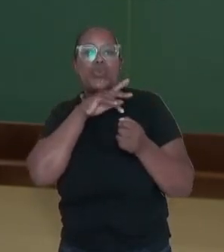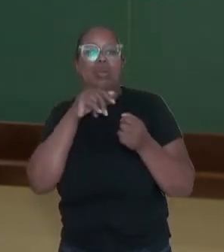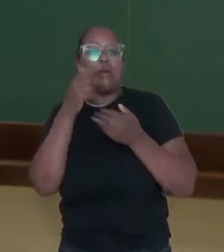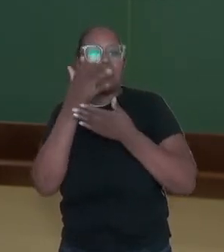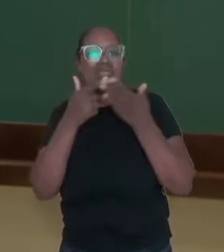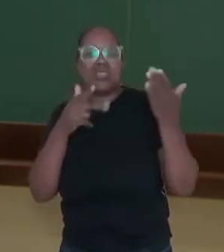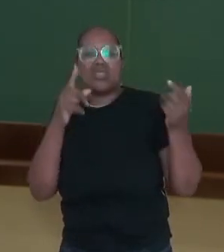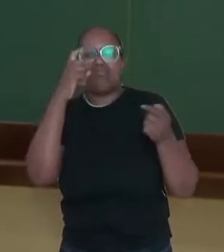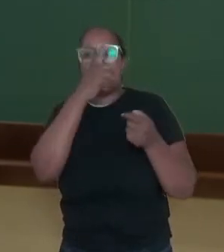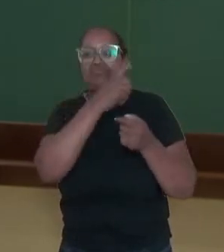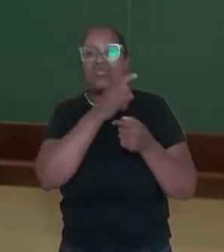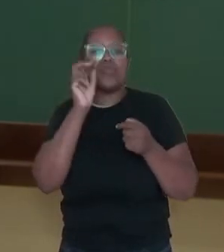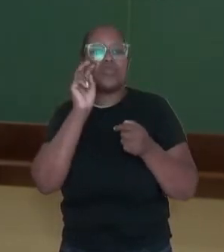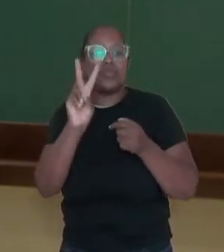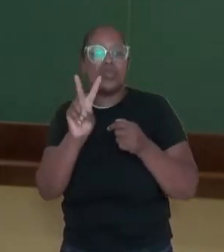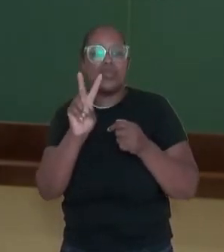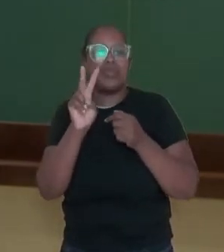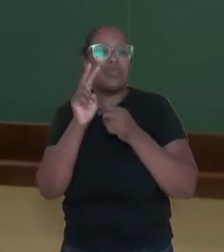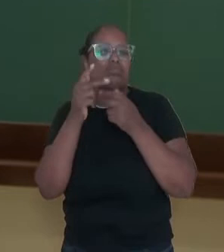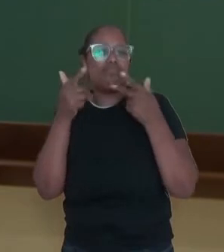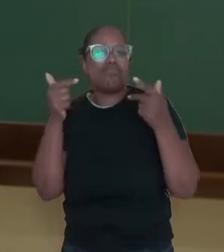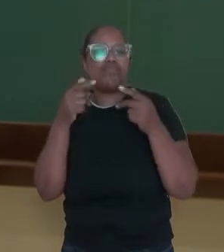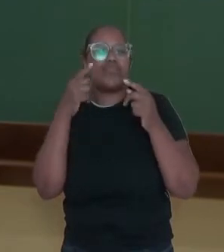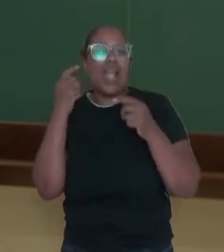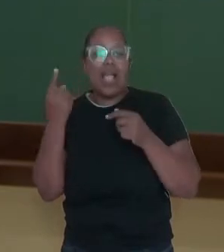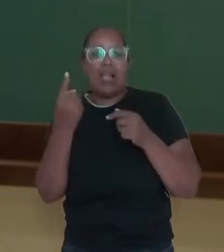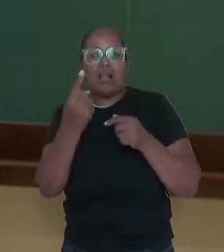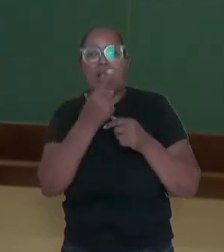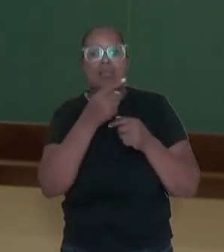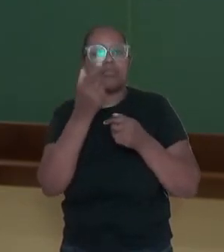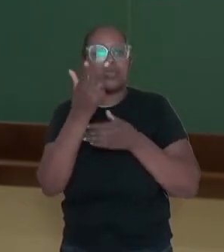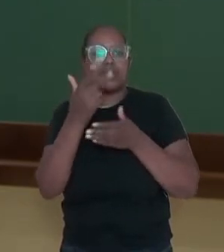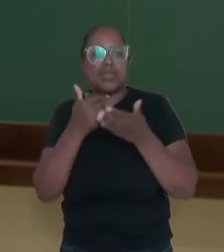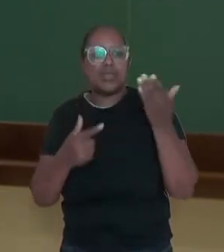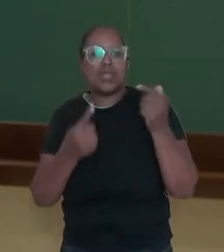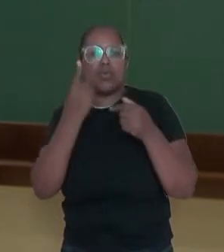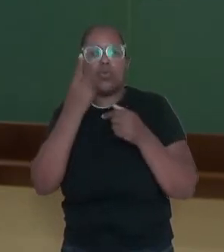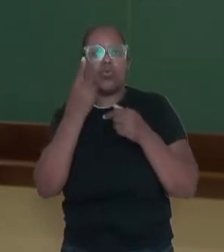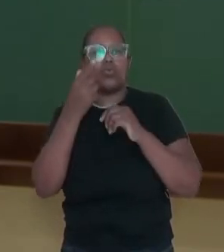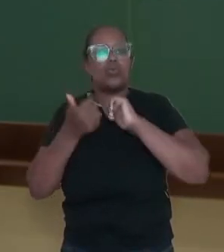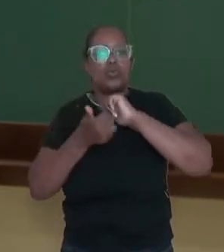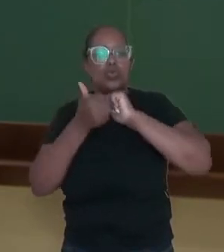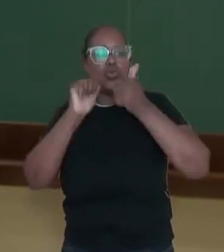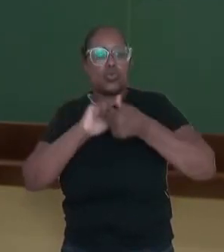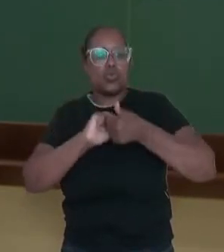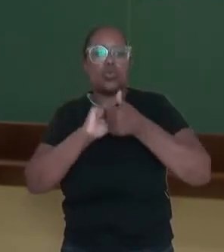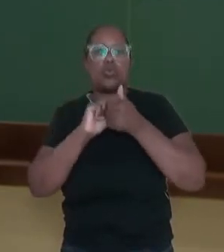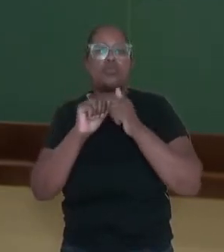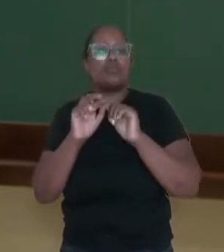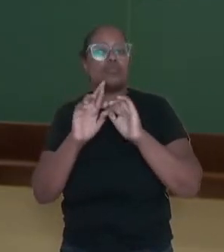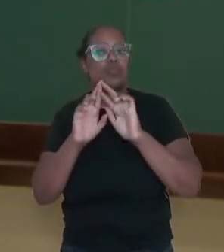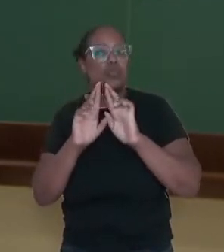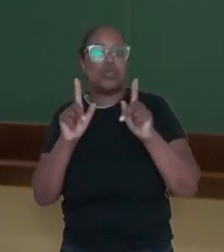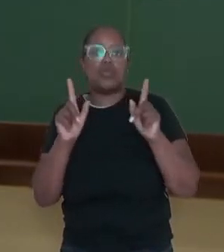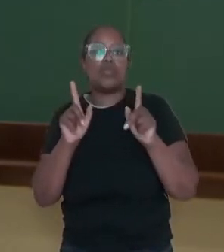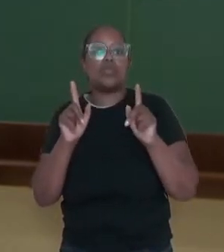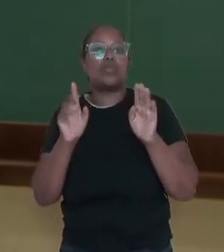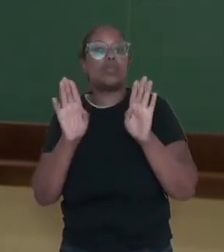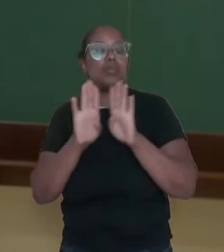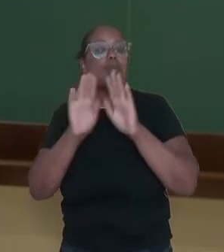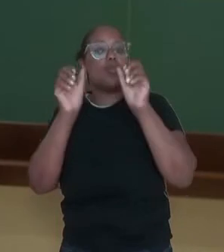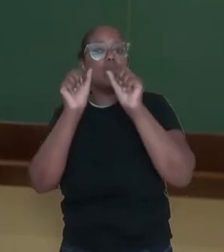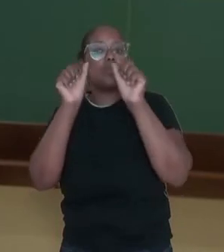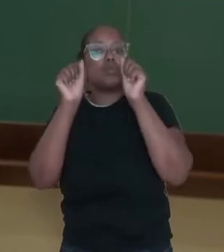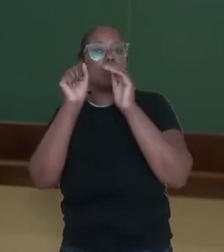poucos pixels que existiam na época. Cada cartucho fazia rodar um jogo diferente. Com esse sistema, os jogos eletrônicos